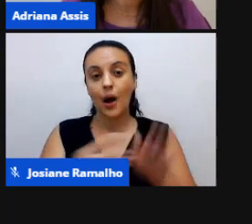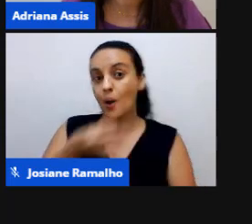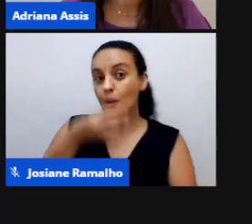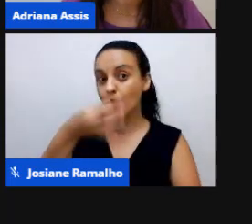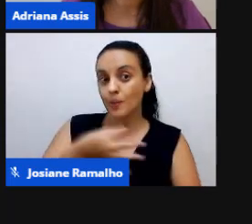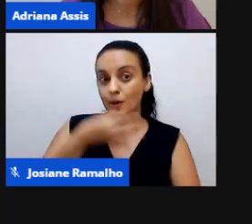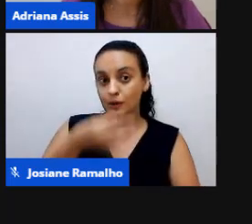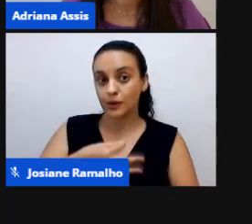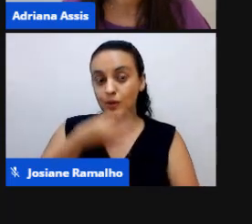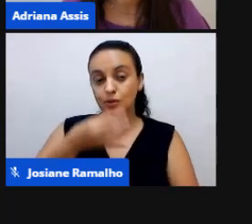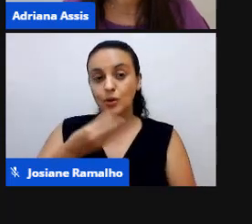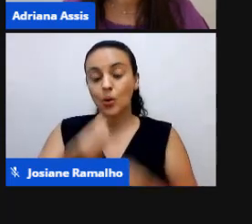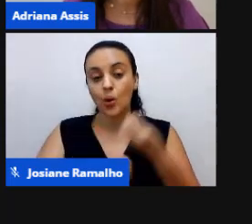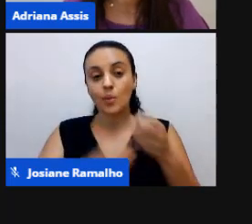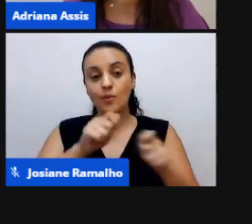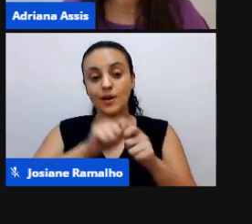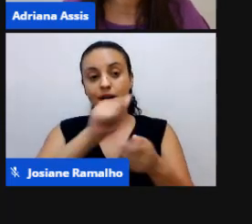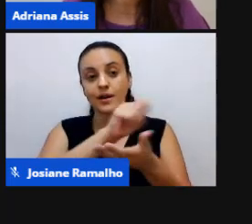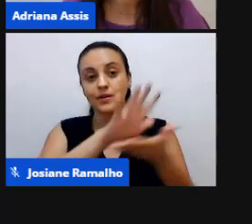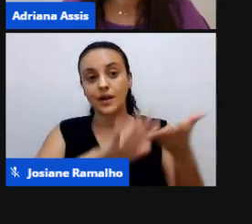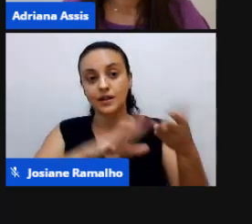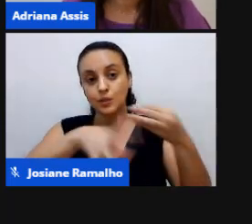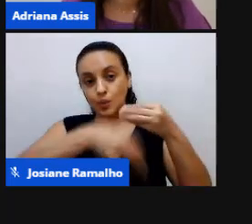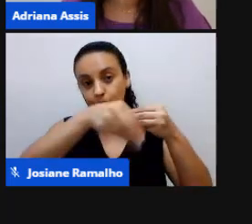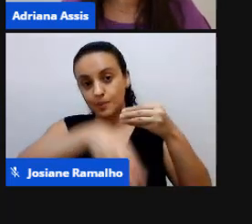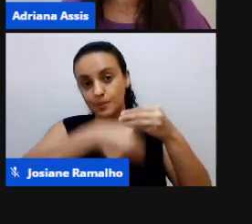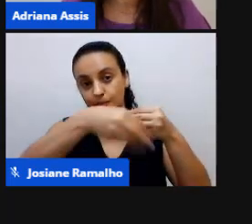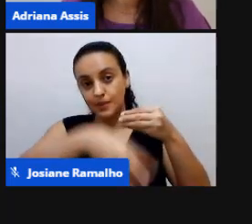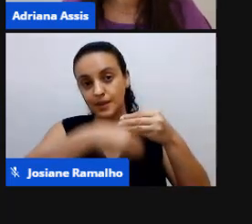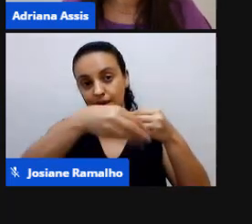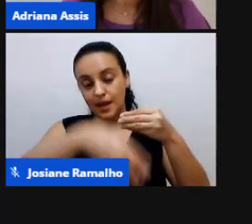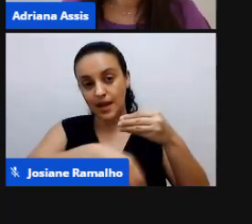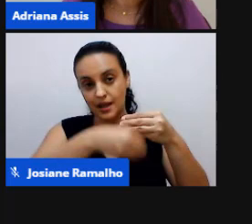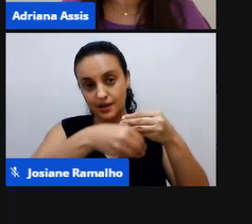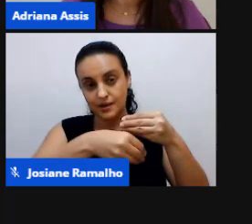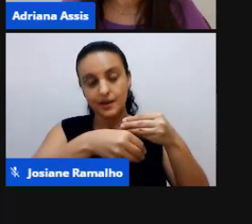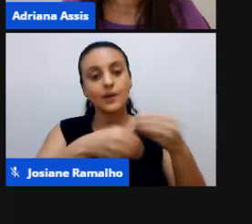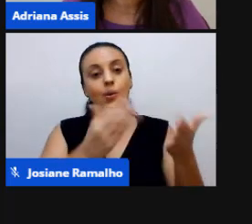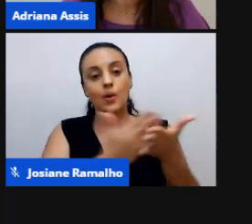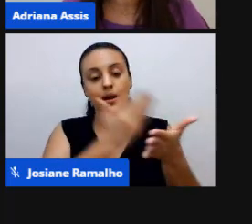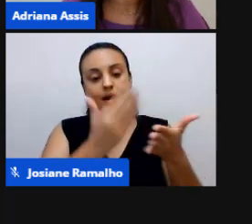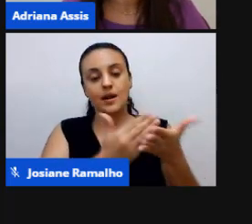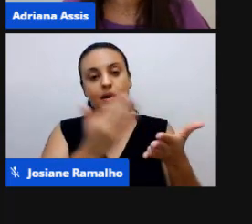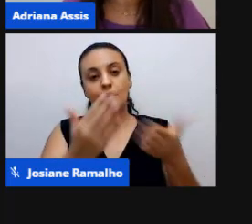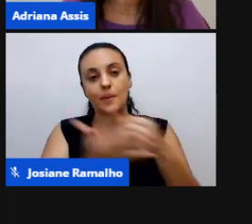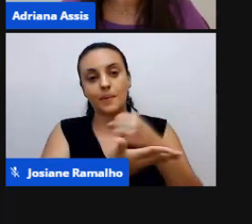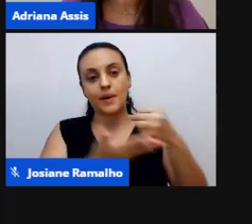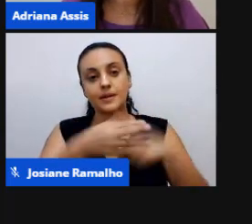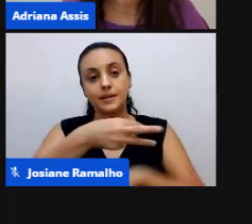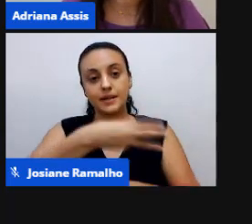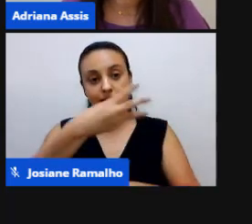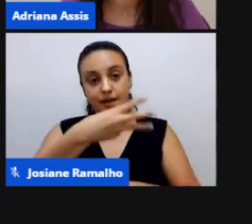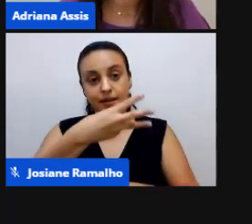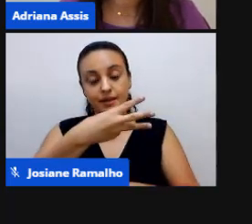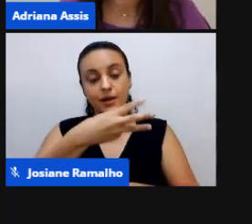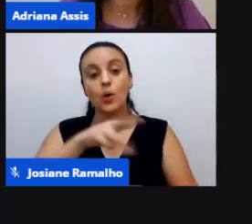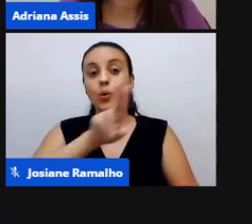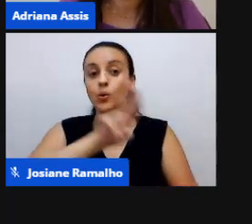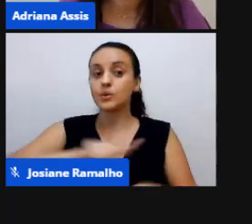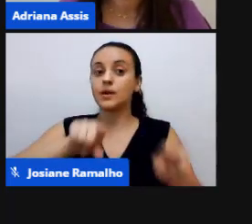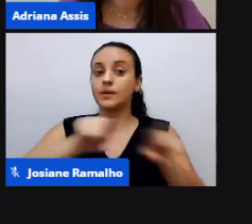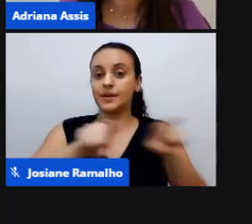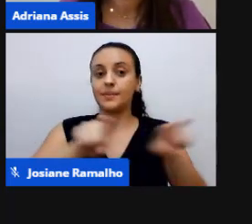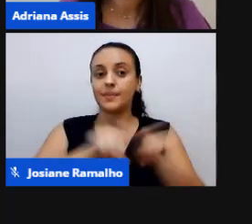atividades complementares ao caderno base 3, utilizando os recursos do Canva, que serão apresentados pela